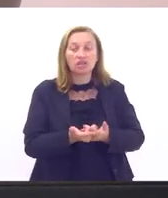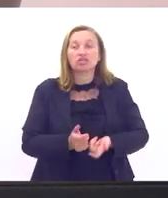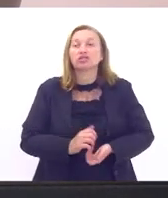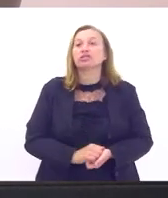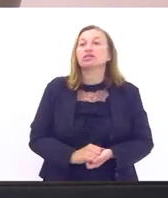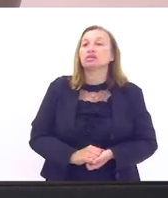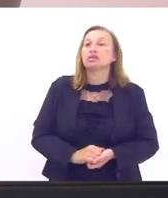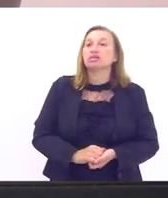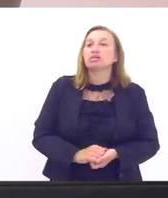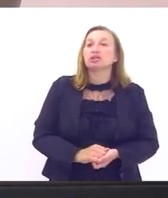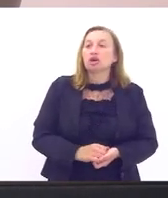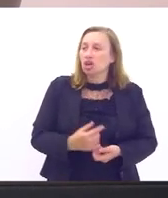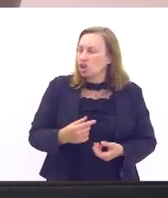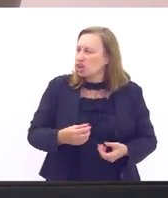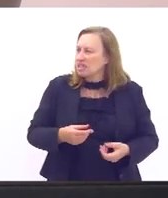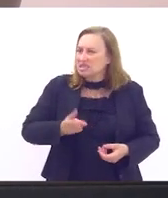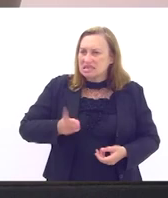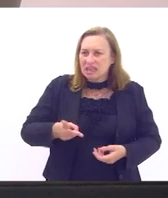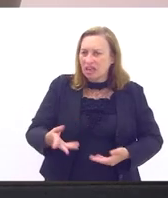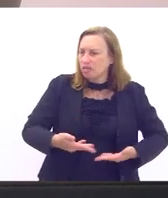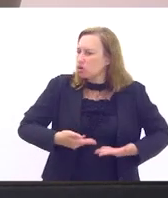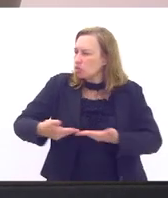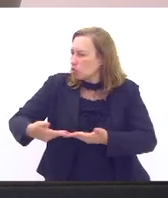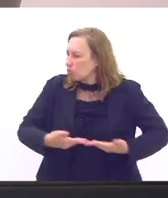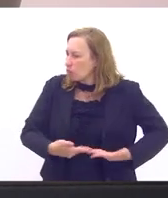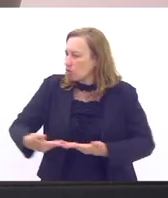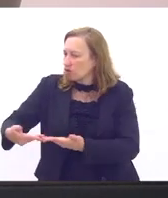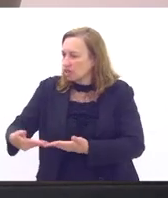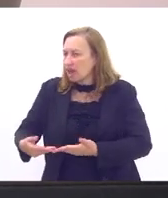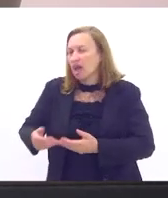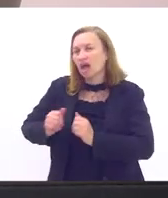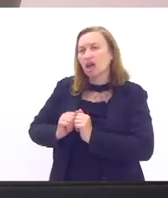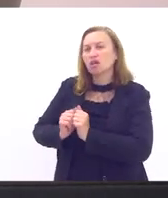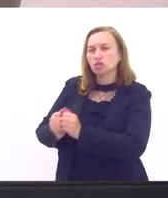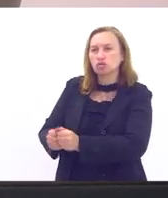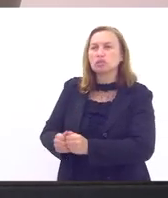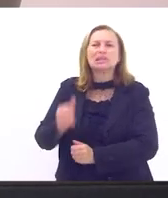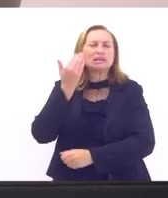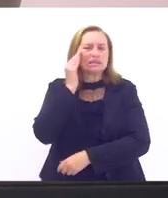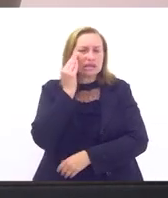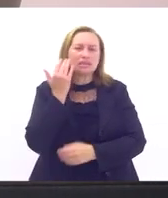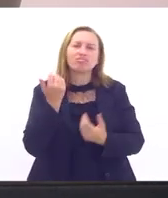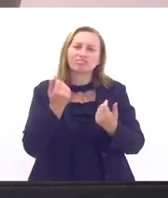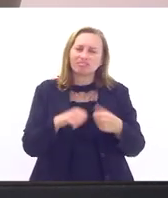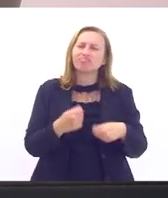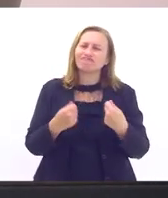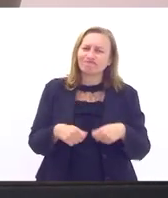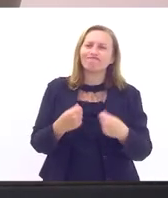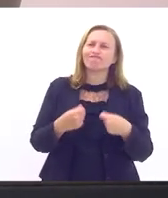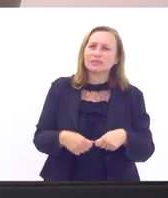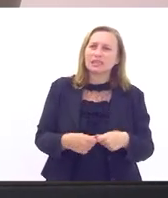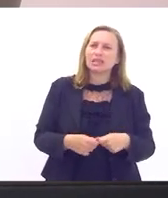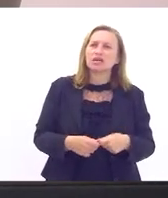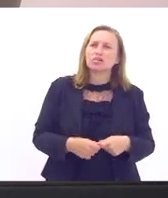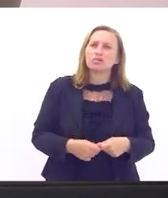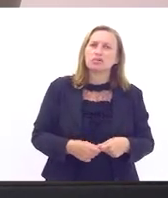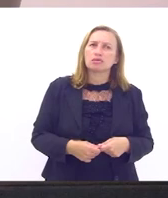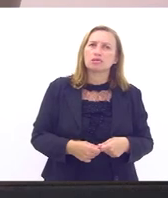Janeiro, comparecerei quantas vezes for convidado e entendo que é absolutamente